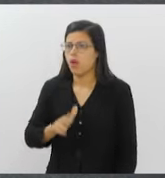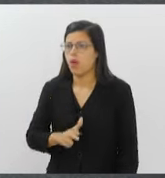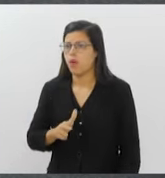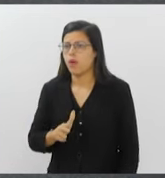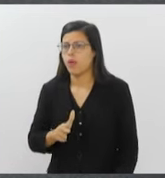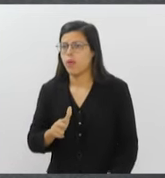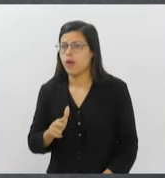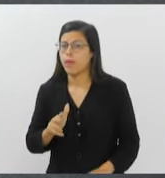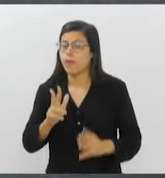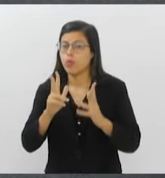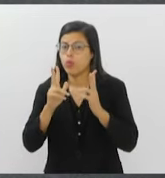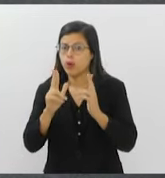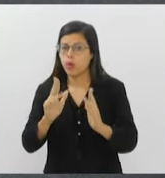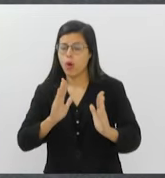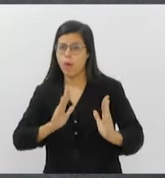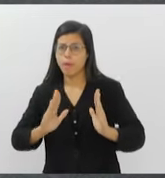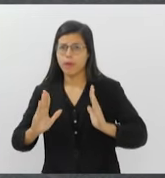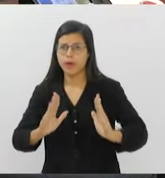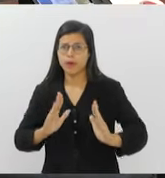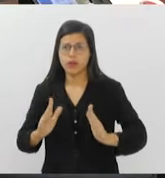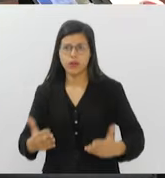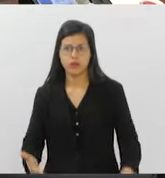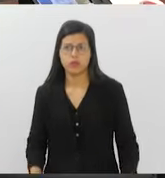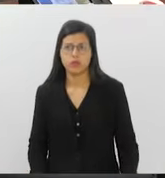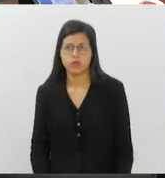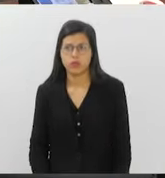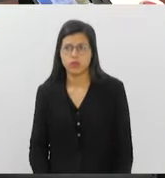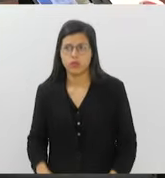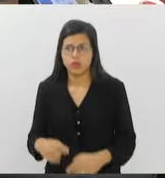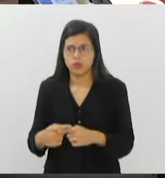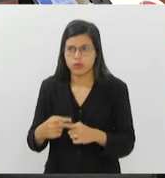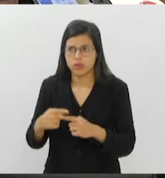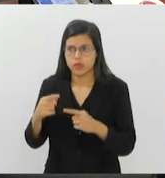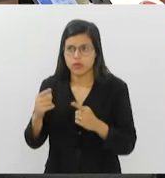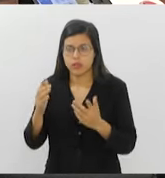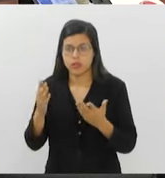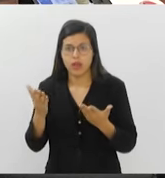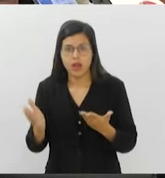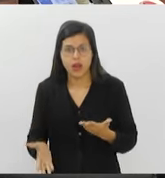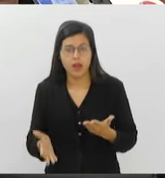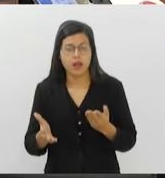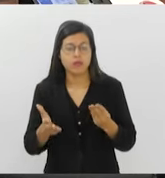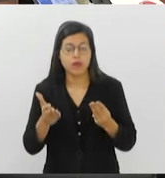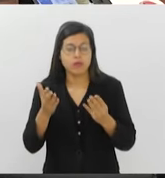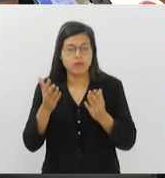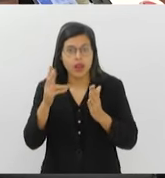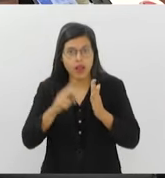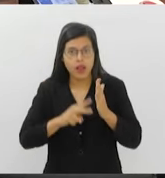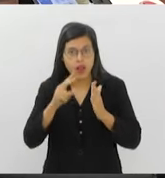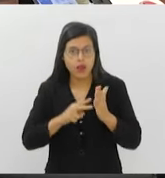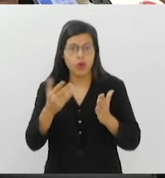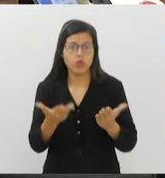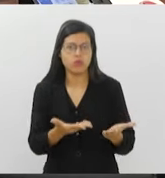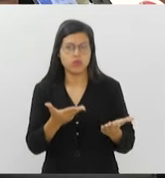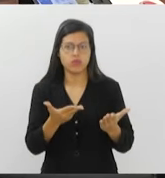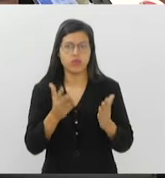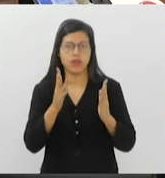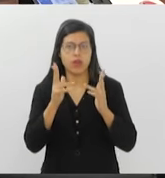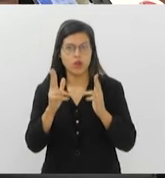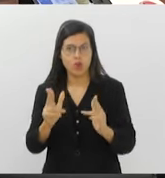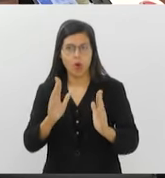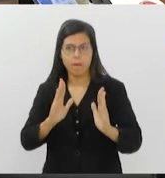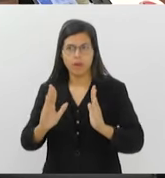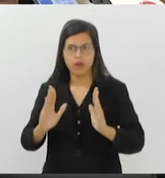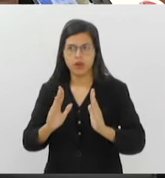igual período. Não é indefinida porque você acabou de ler que é por igual período. Meu Deus, deputado Márcio Gualberto, vamos